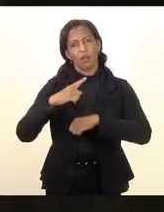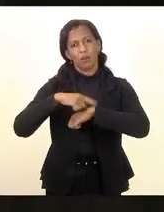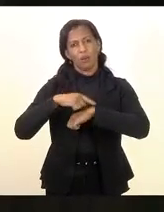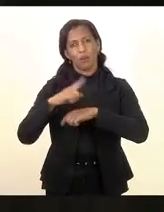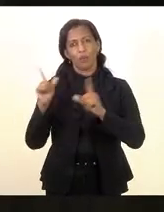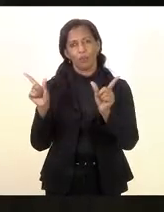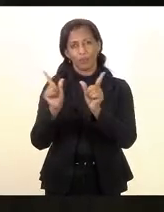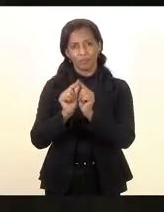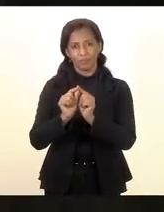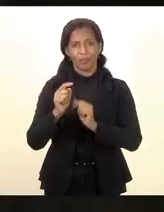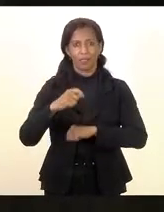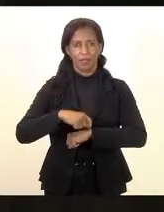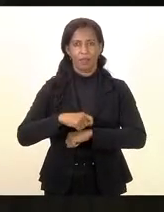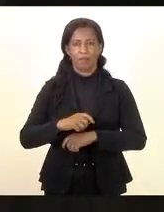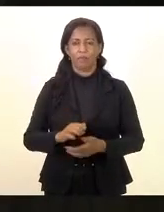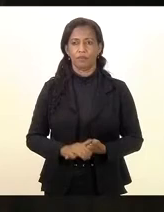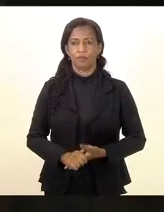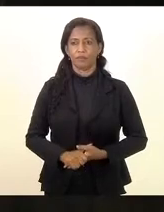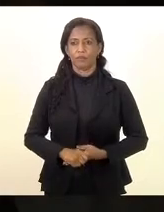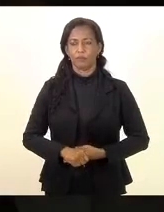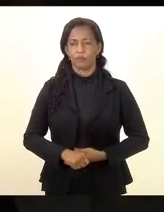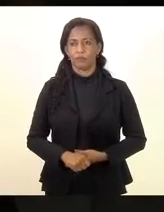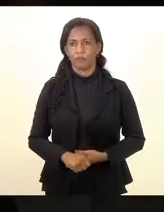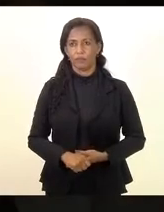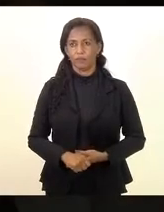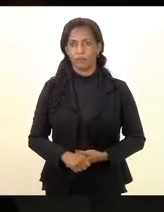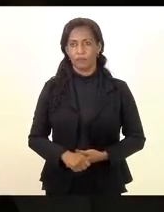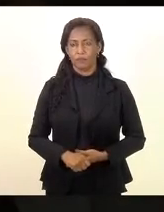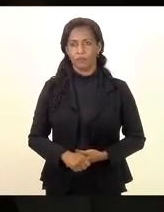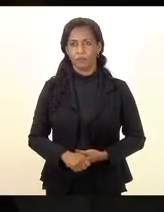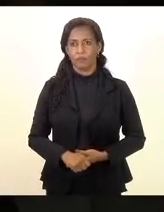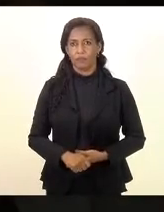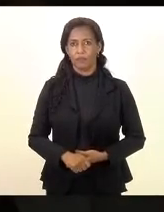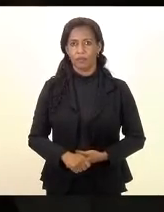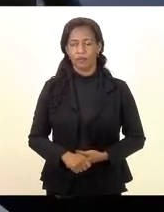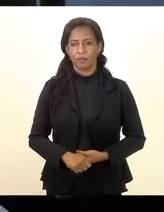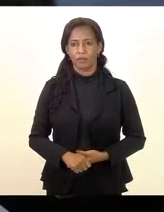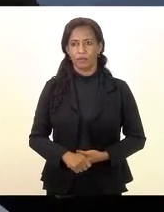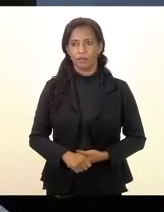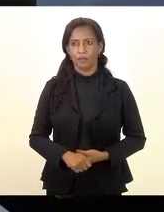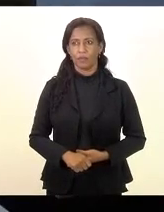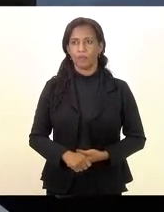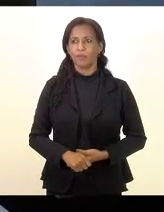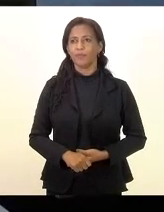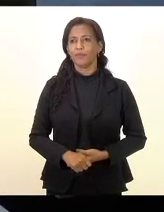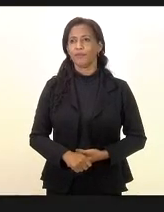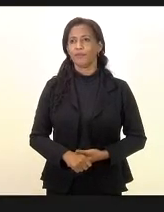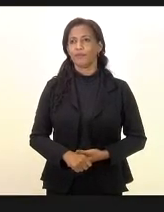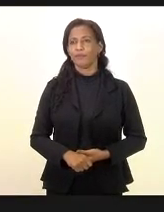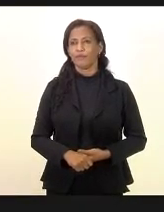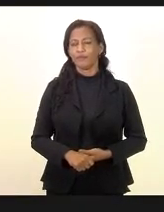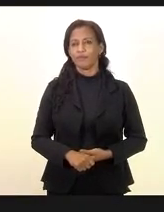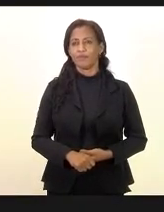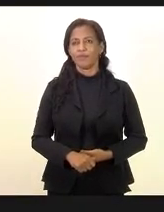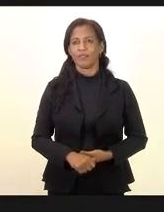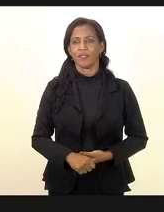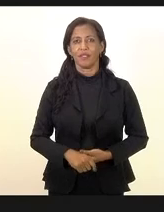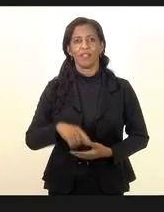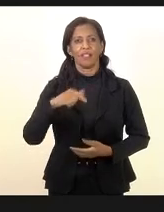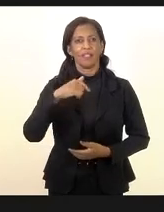rigorosamente o tempo deputada deputada deputada deputada deputada deputada bom tempo eu vou